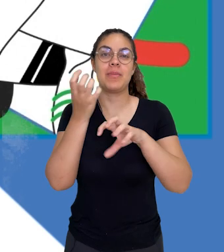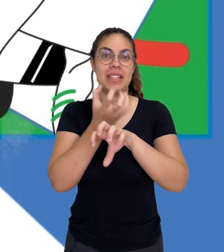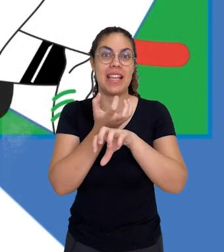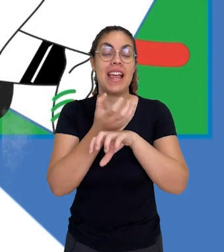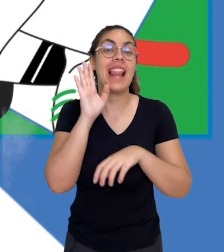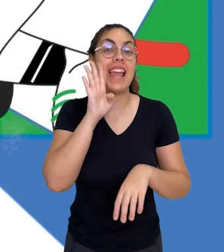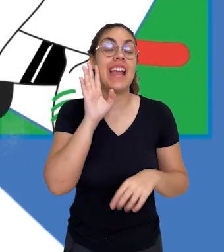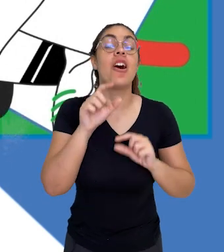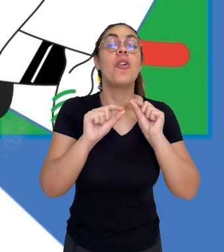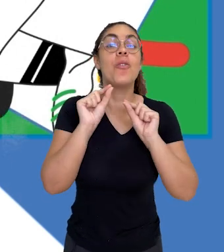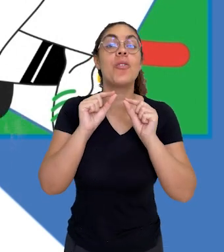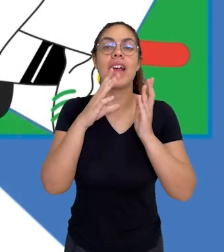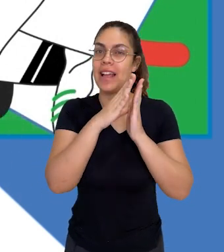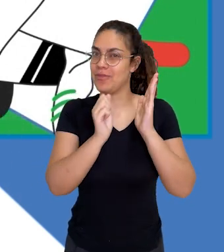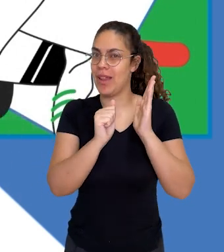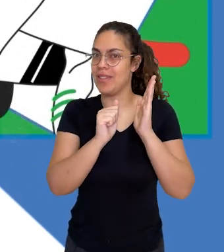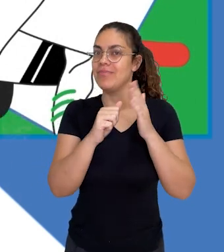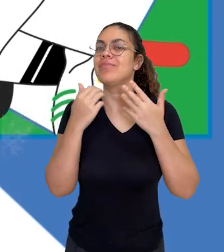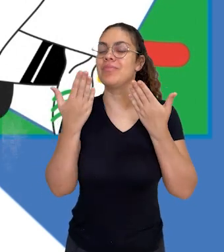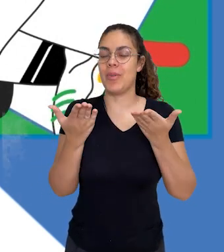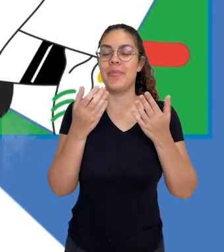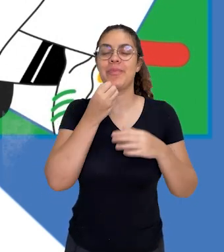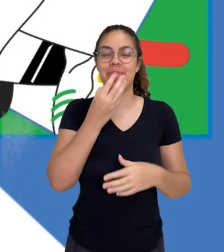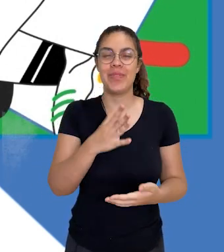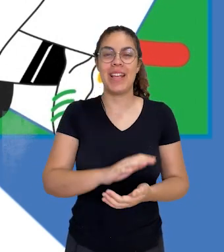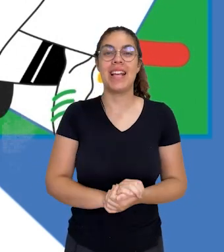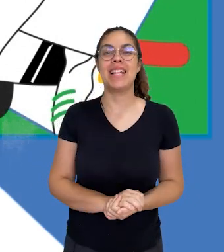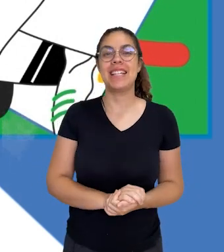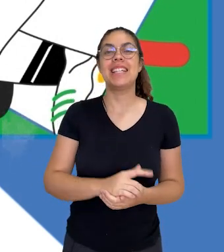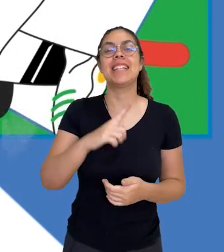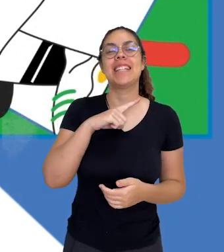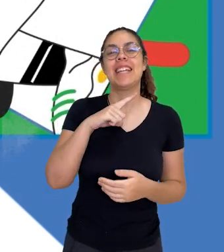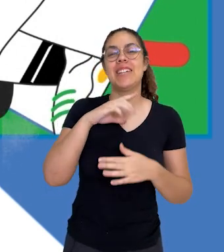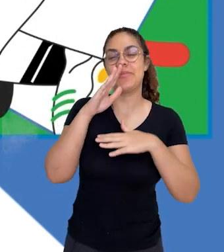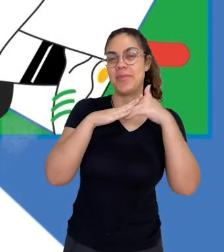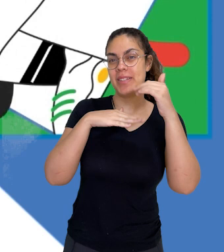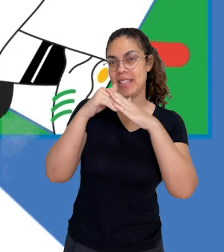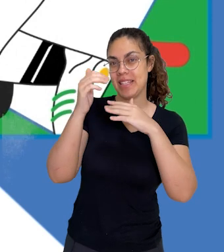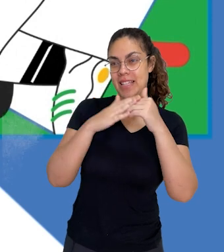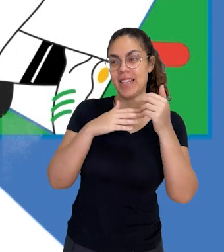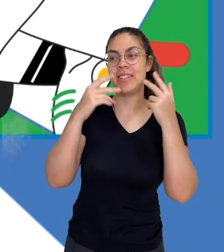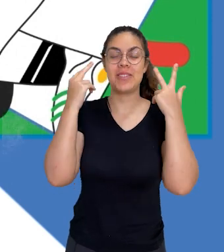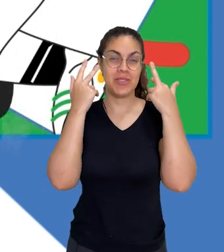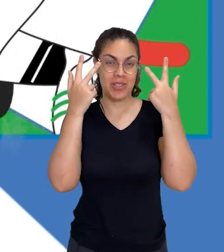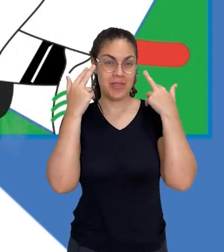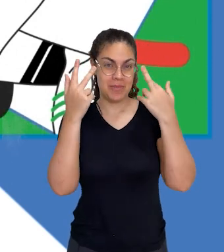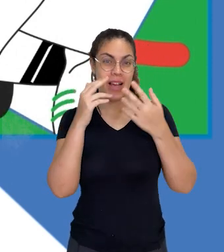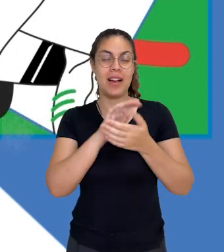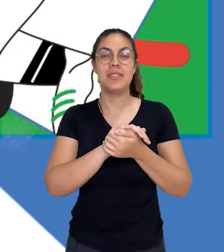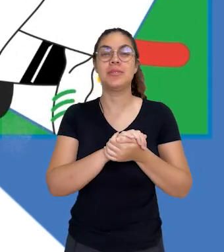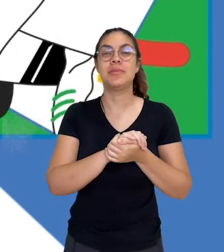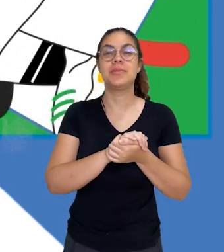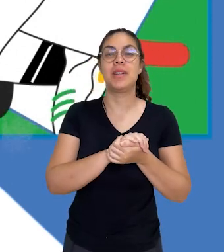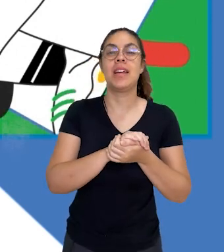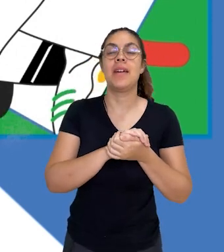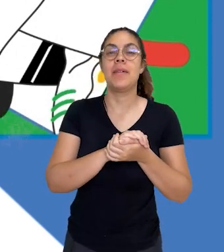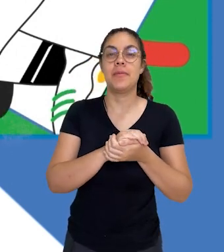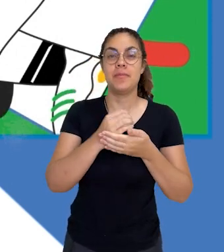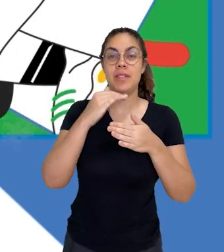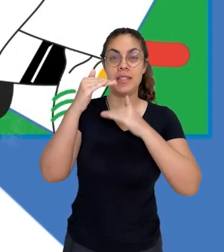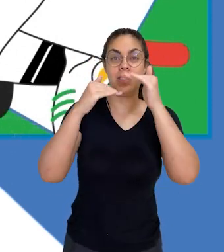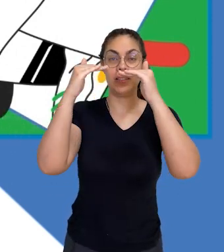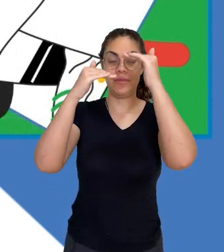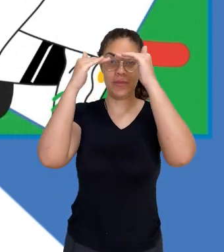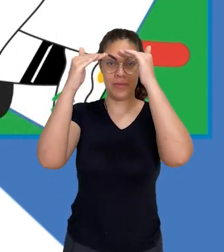disciplina legal e o que é essa atividade Afinal bom existe uma estratégia muito comum para se desenvolver o pensamento computacional e seus